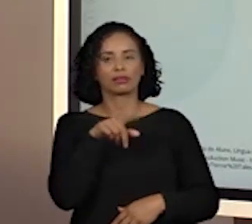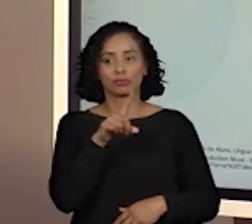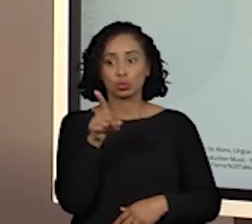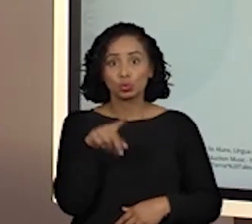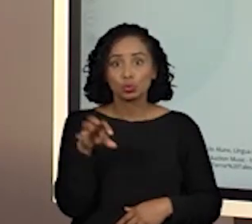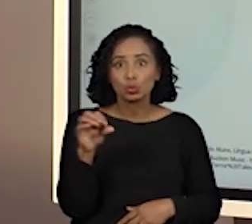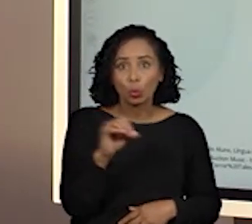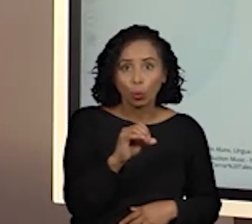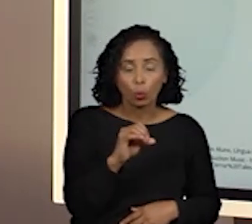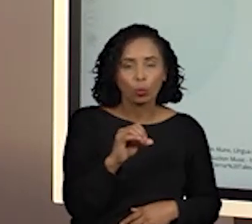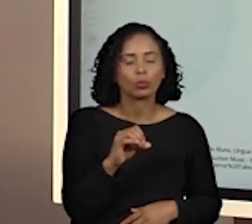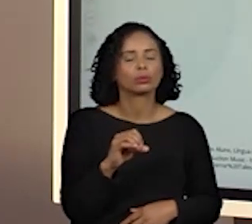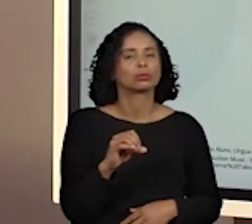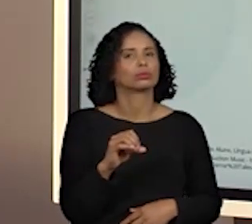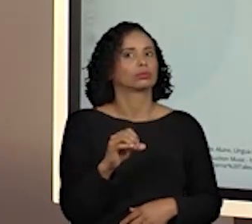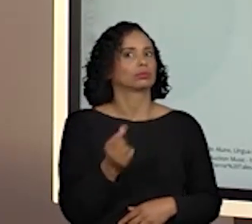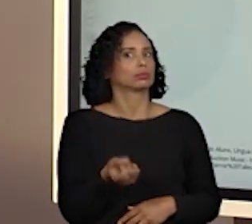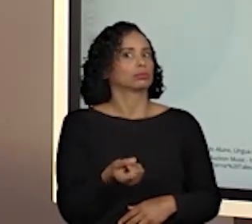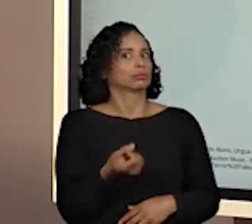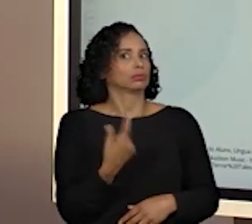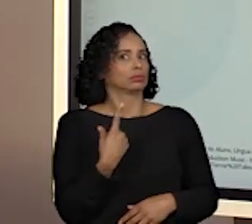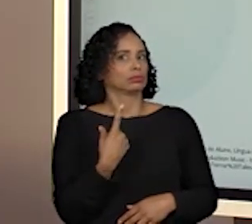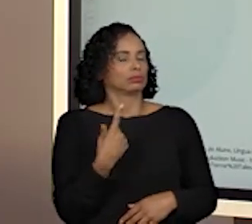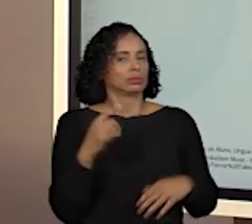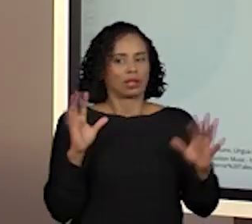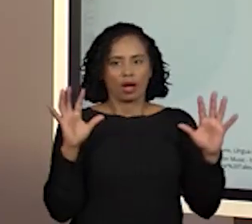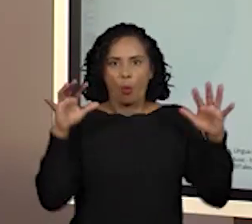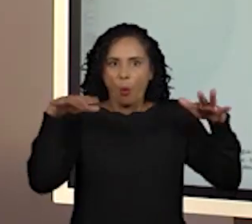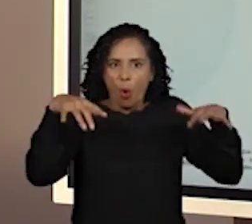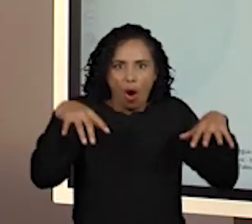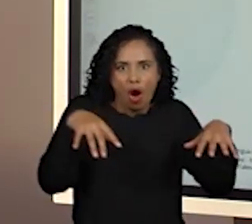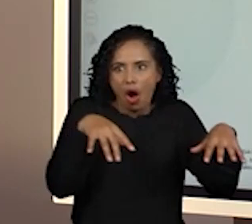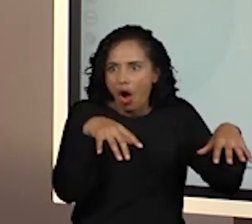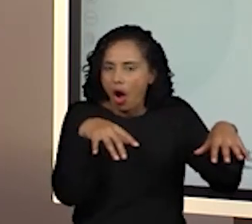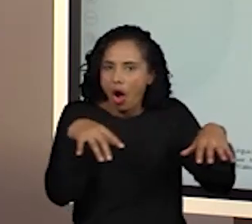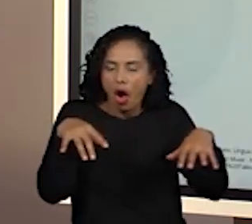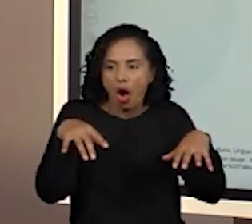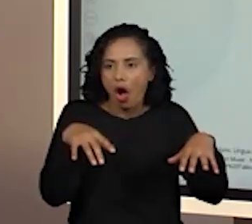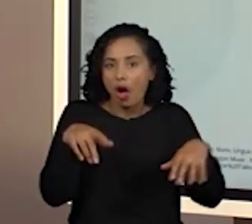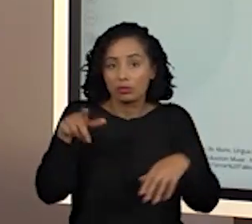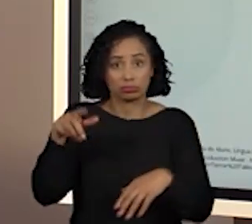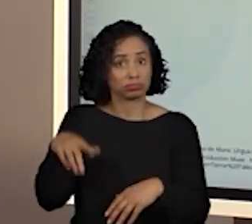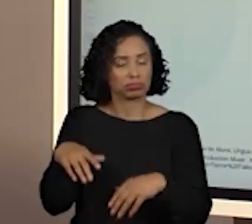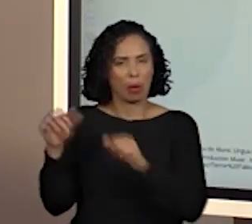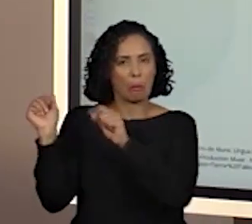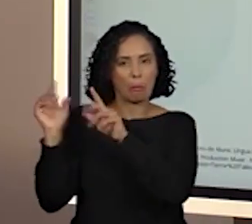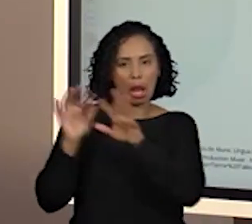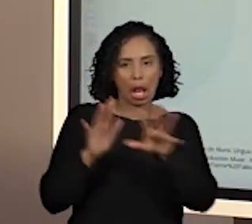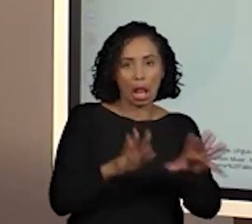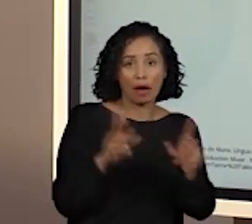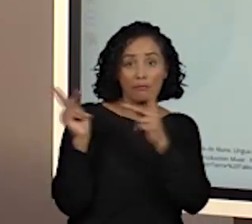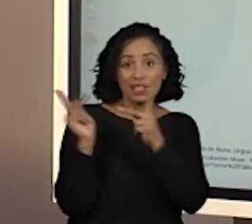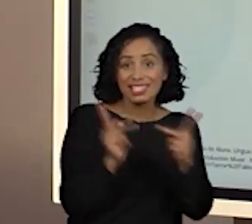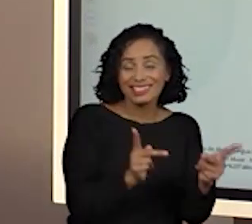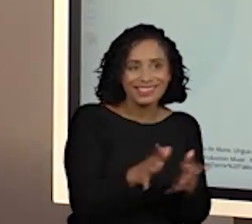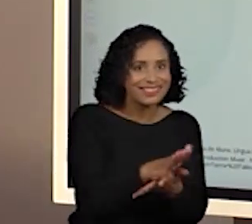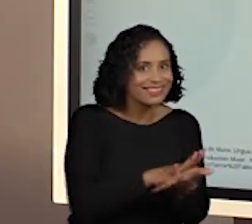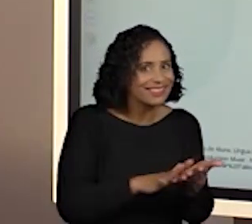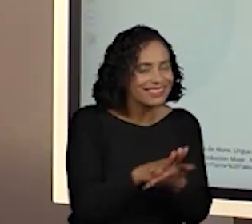assim, sem igual, sem receber visitantes há mais de 50 anos,